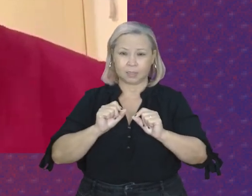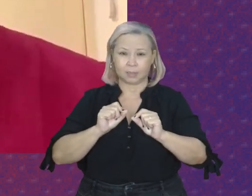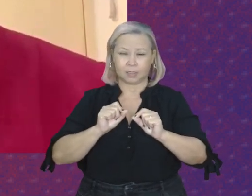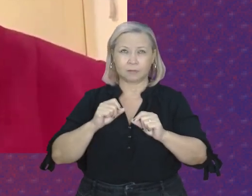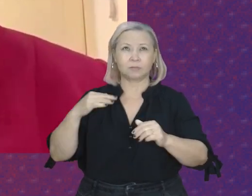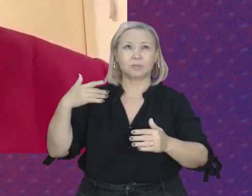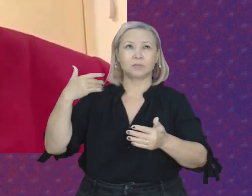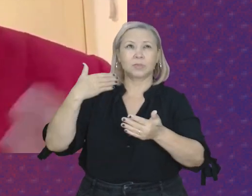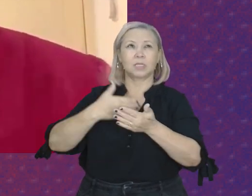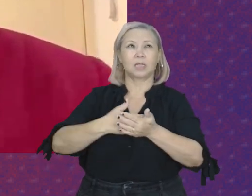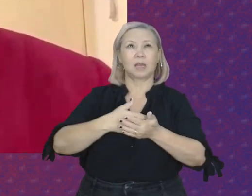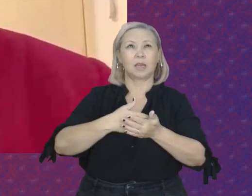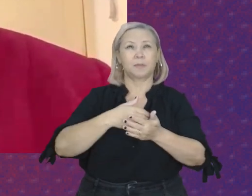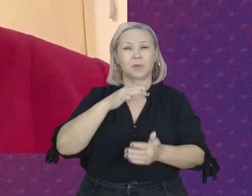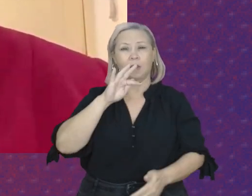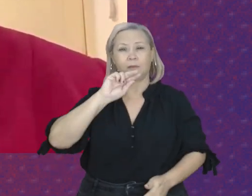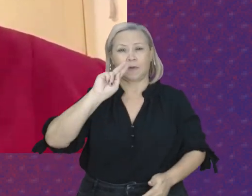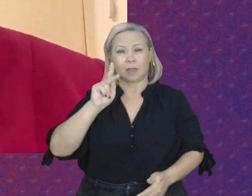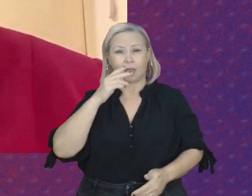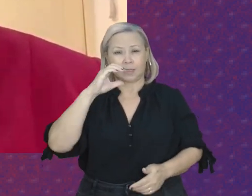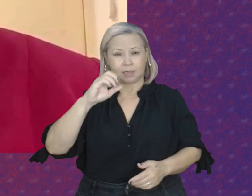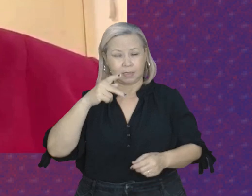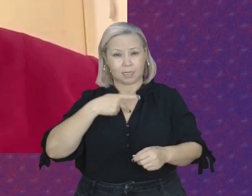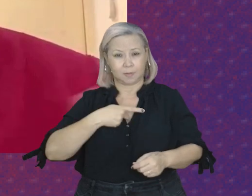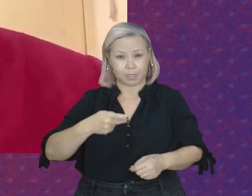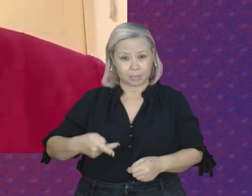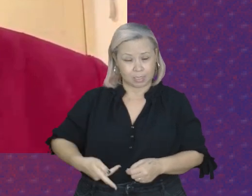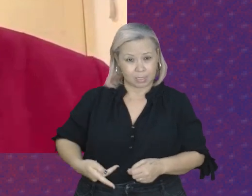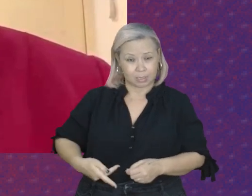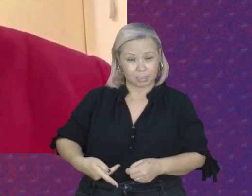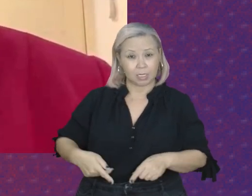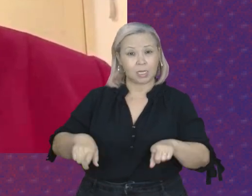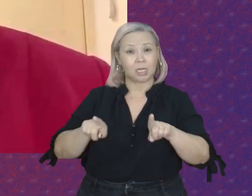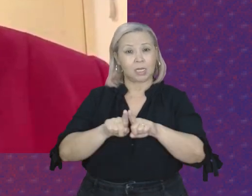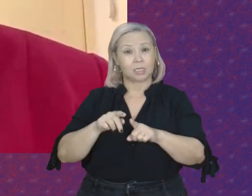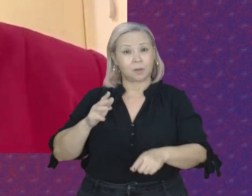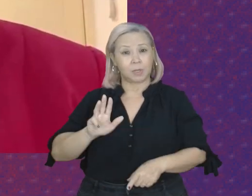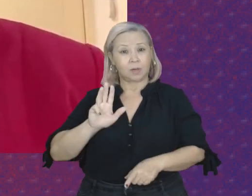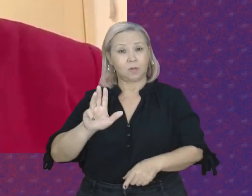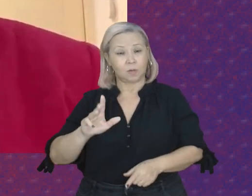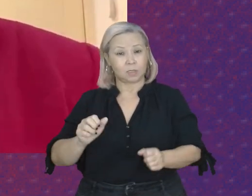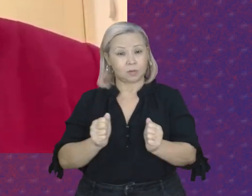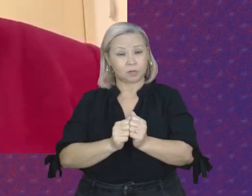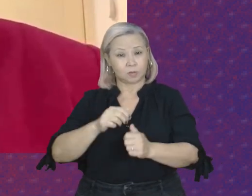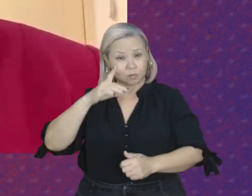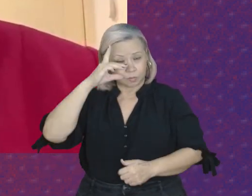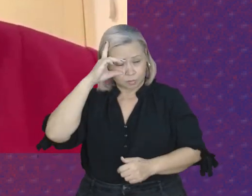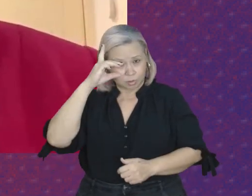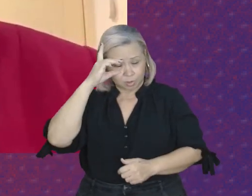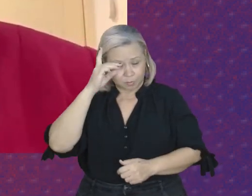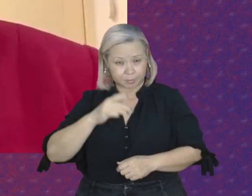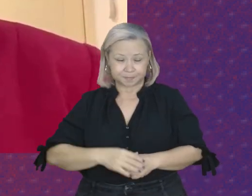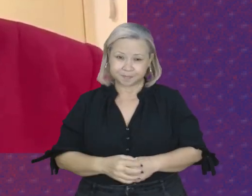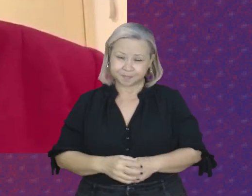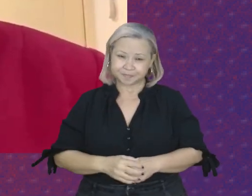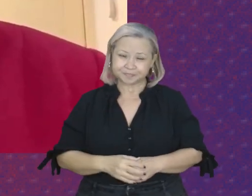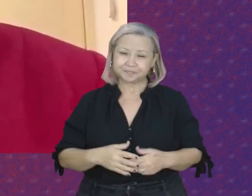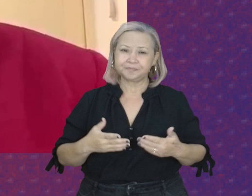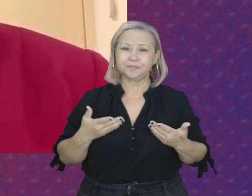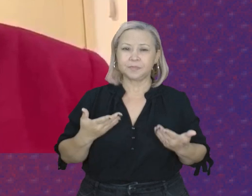época do Fernando Henrique, Luiz Inácio Lula da Silva e Dilma Rousseff. E